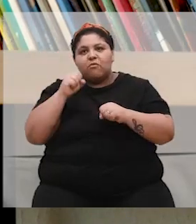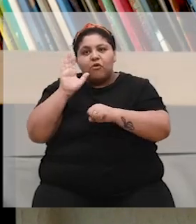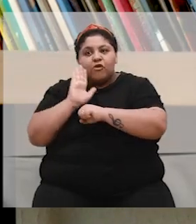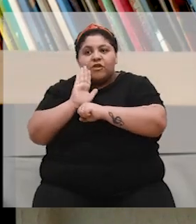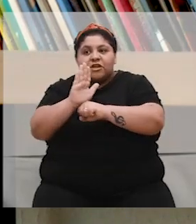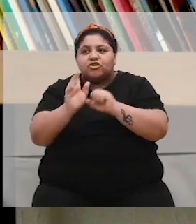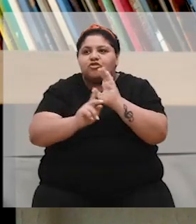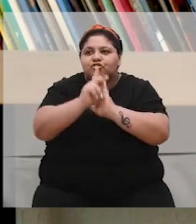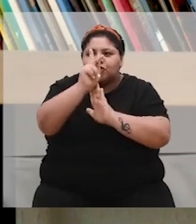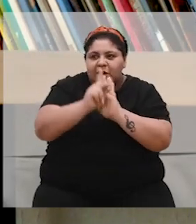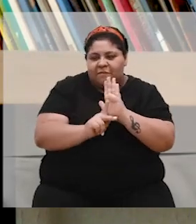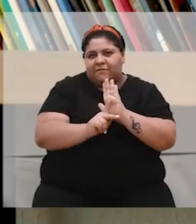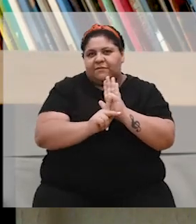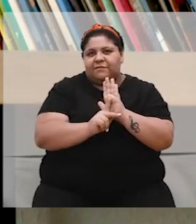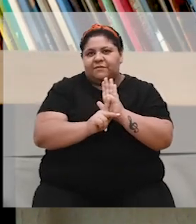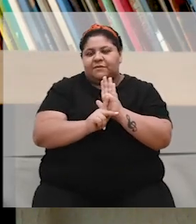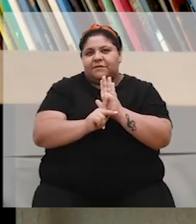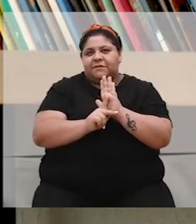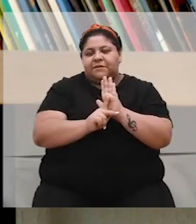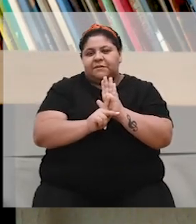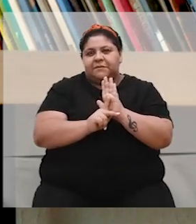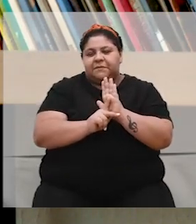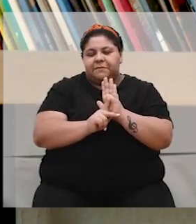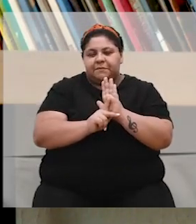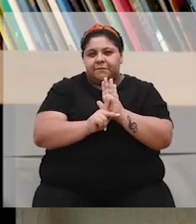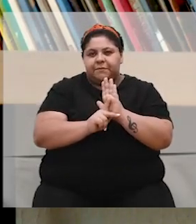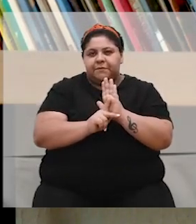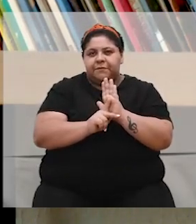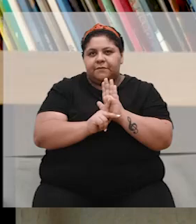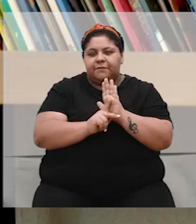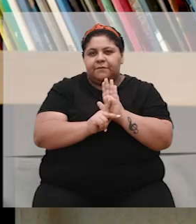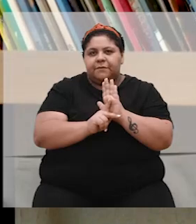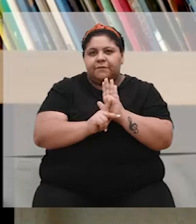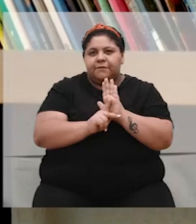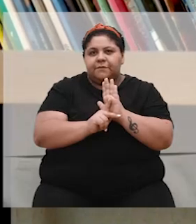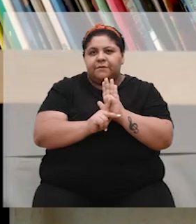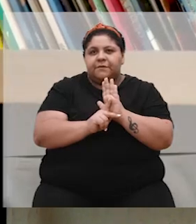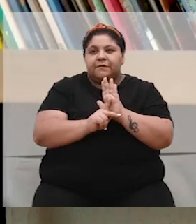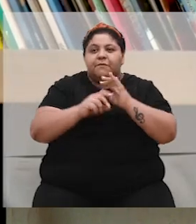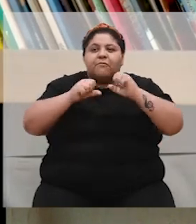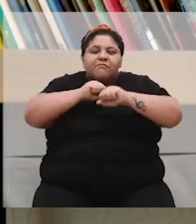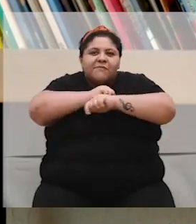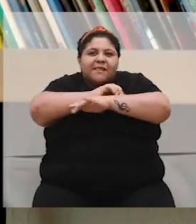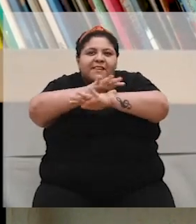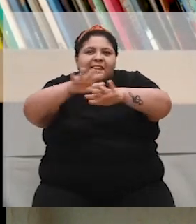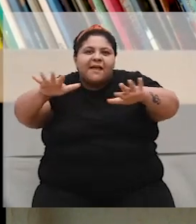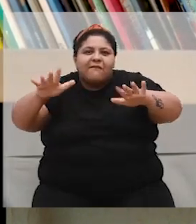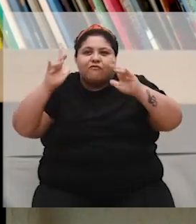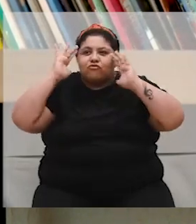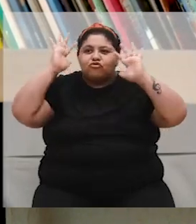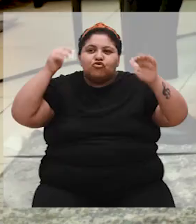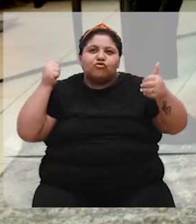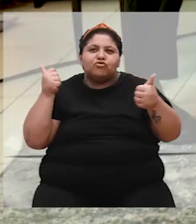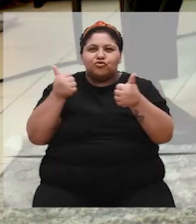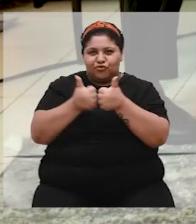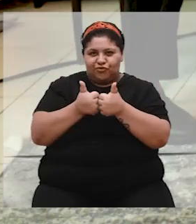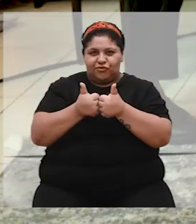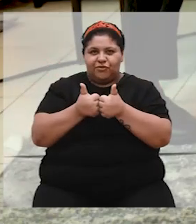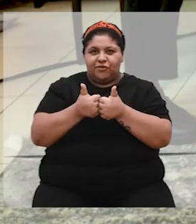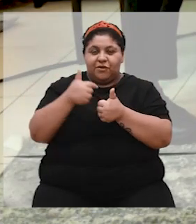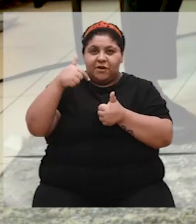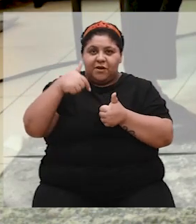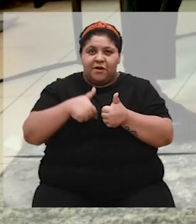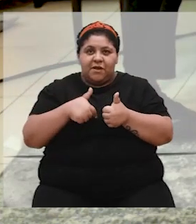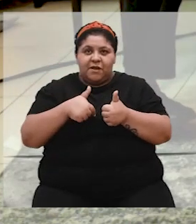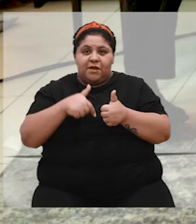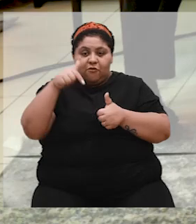poder contribuir para um projeto que leva o nosso sonho junto com ele. E aí,